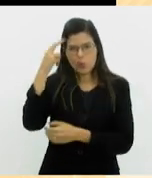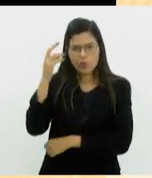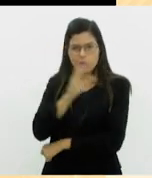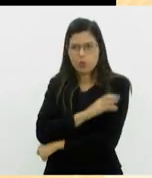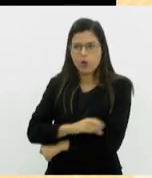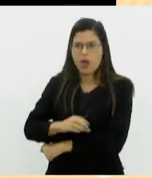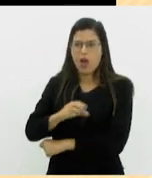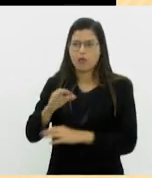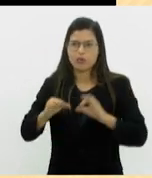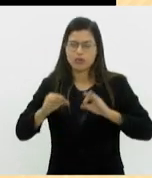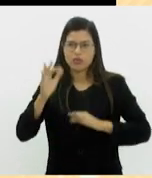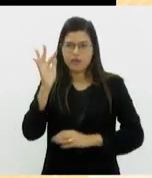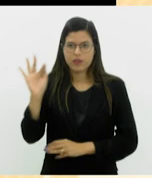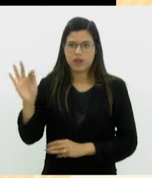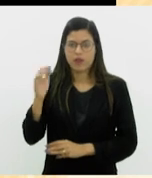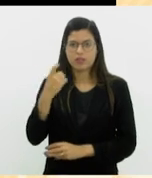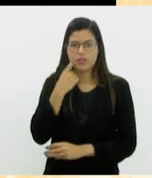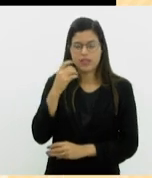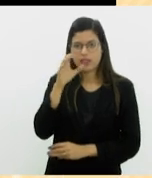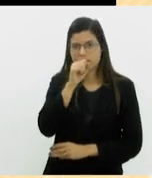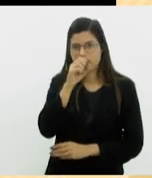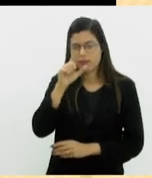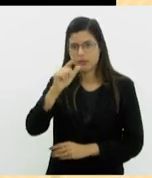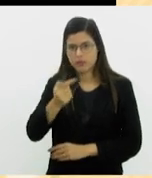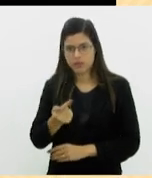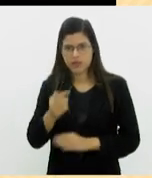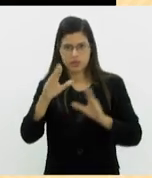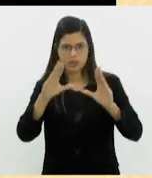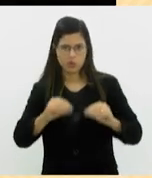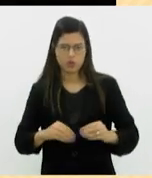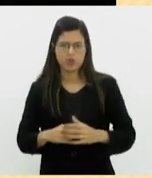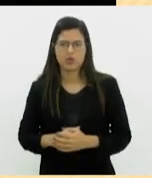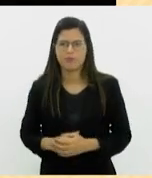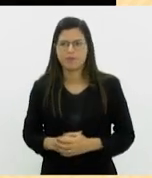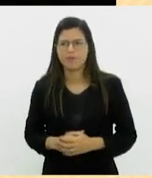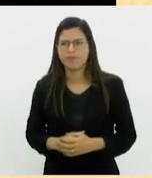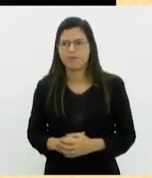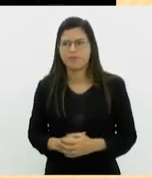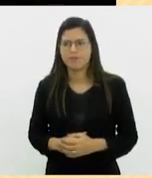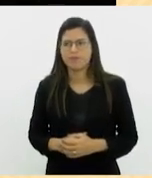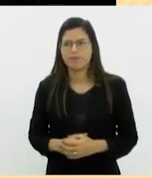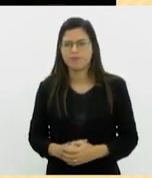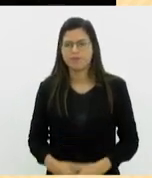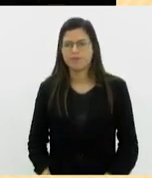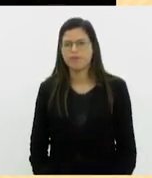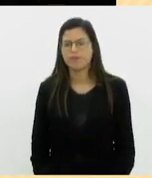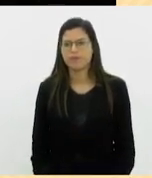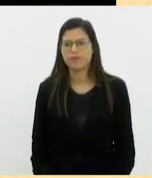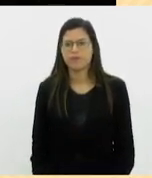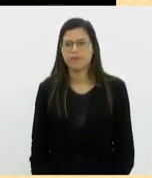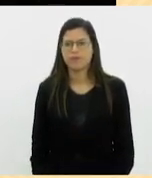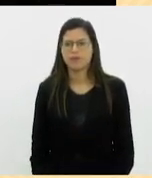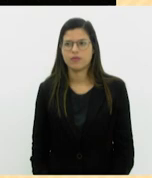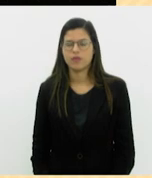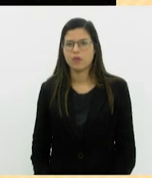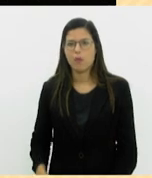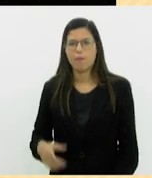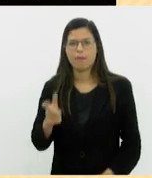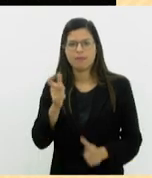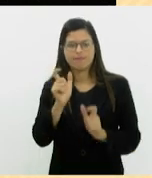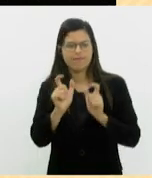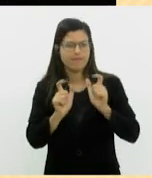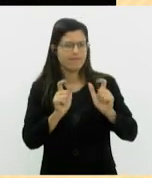com sessões sextas e sábados, às 7 horas da noite. Com palavras não sei